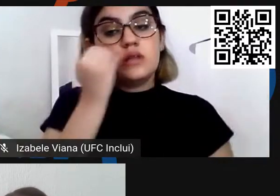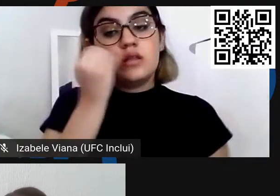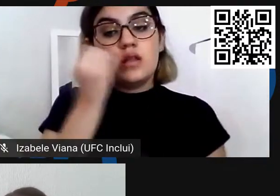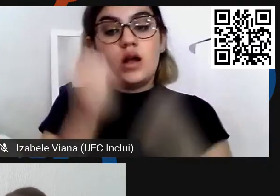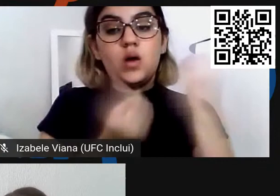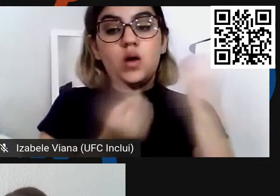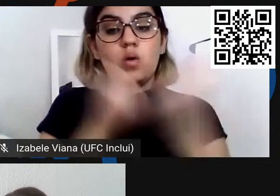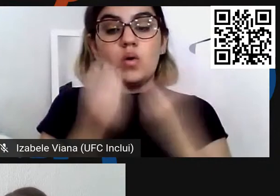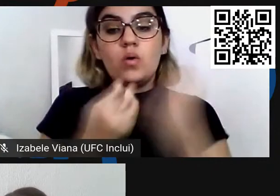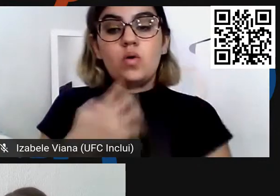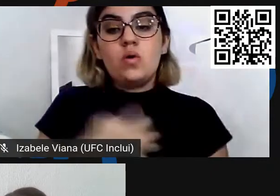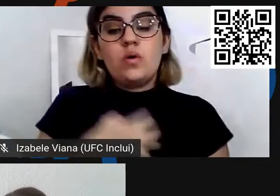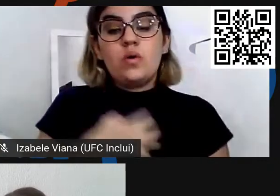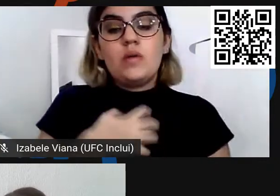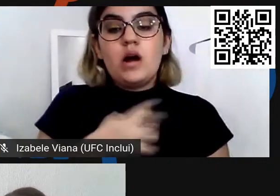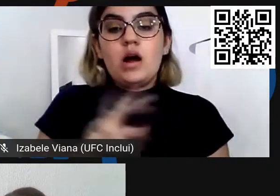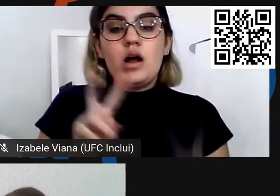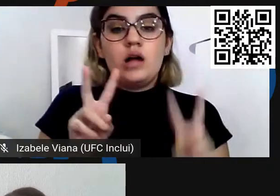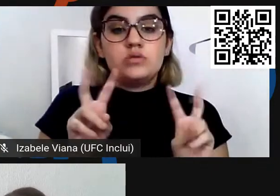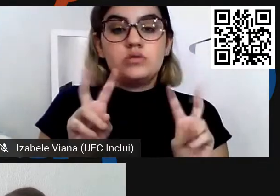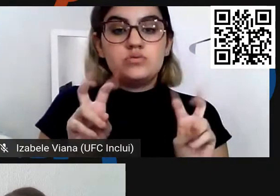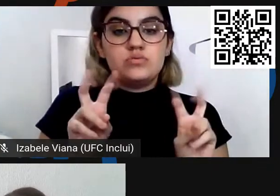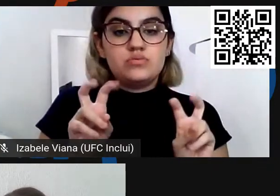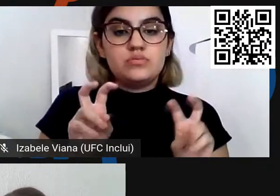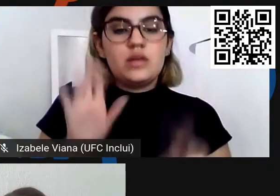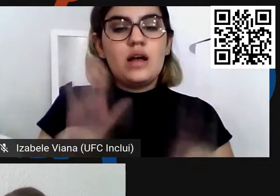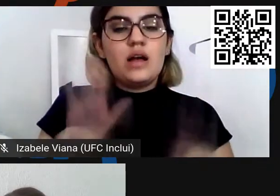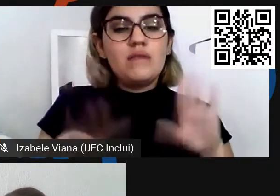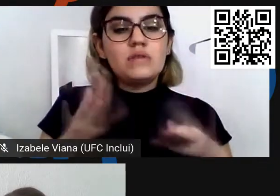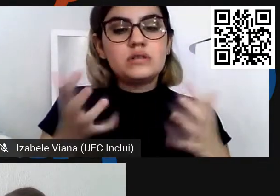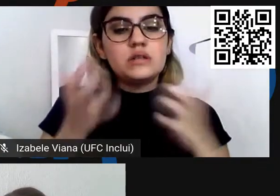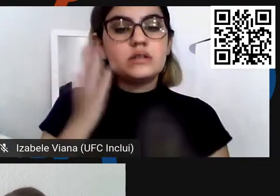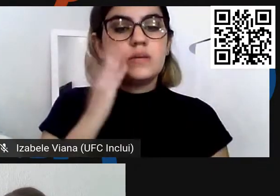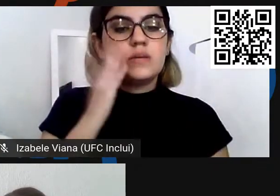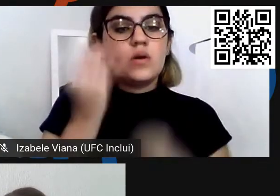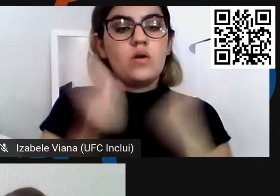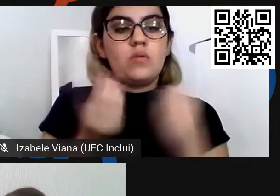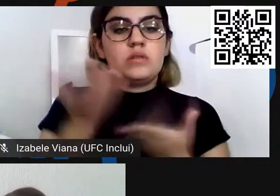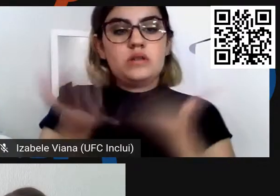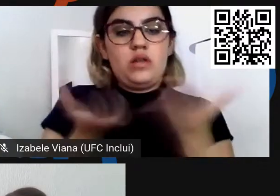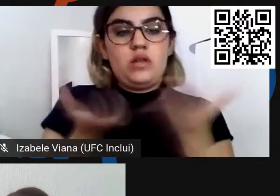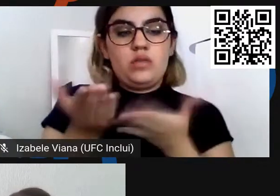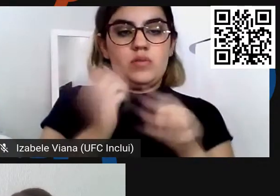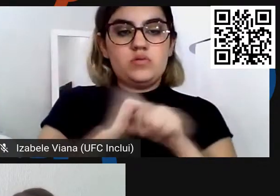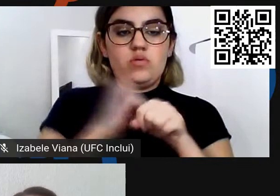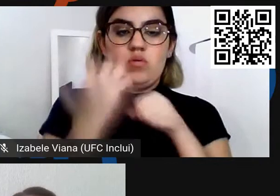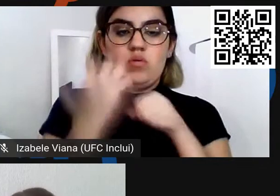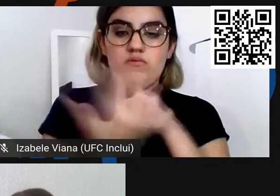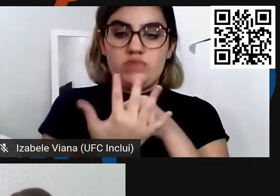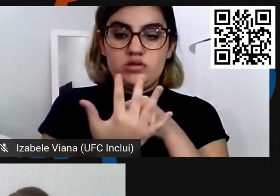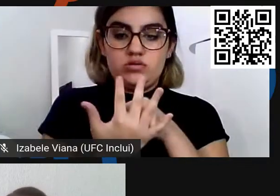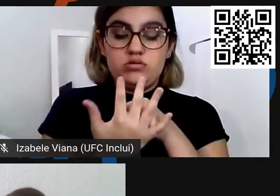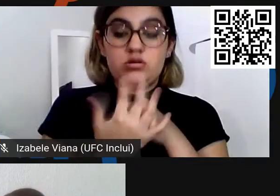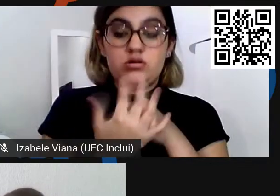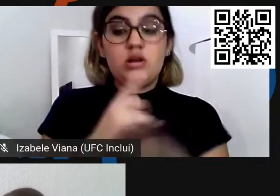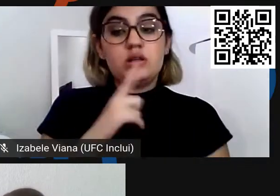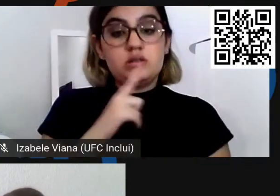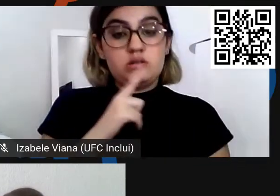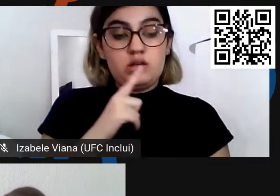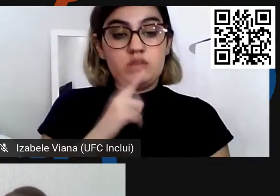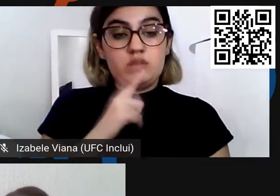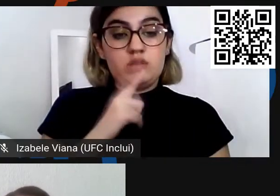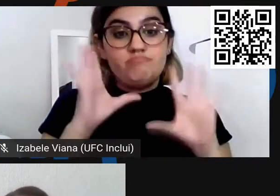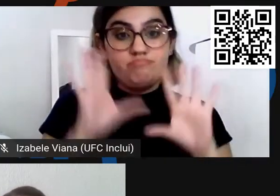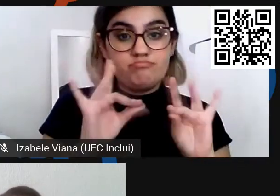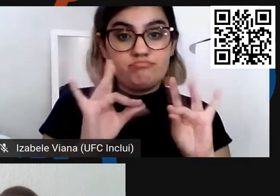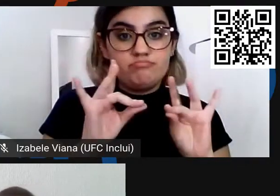vezes, ela quer saber sobre tratamentos para COVID. Então, assim, a intervenção é um montão, e meio que ela vai levantar tudo.